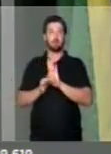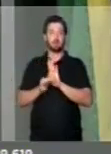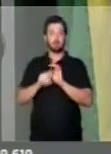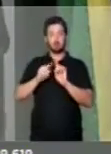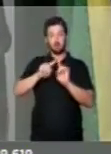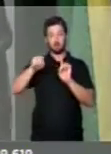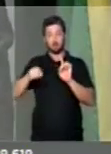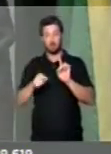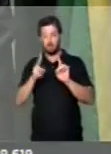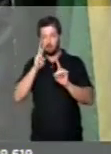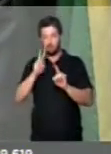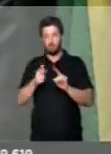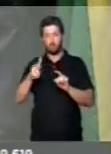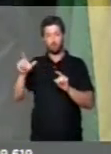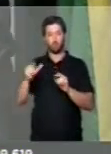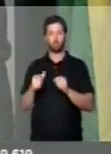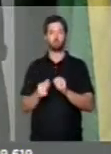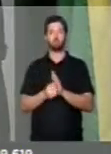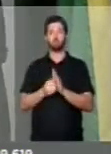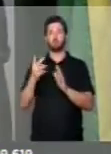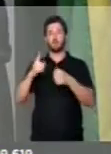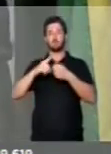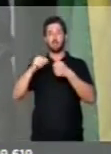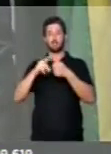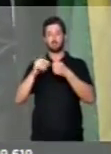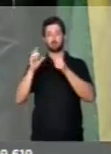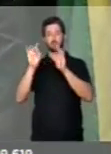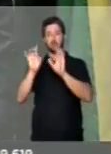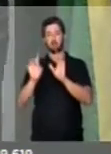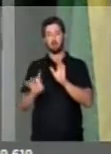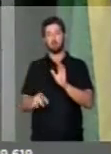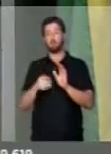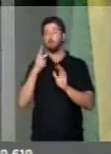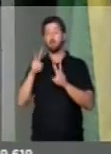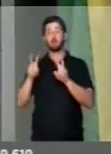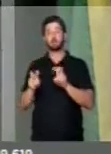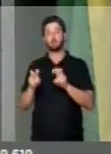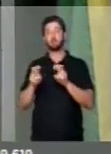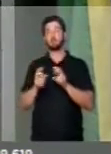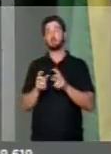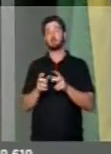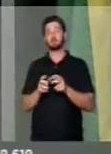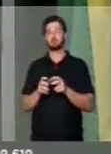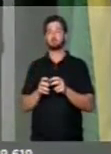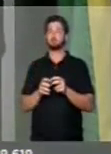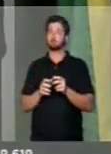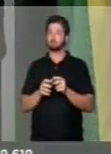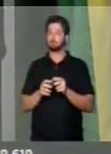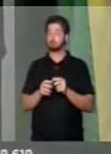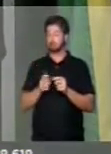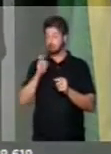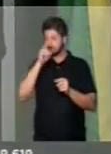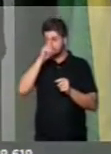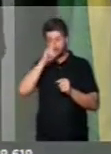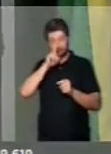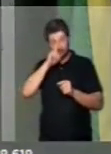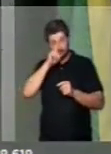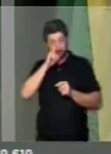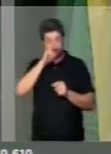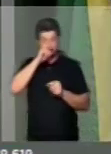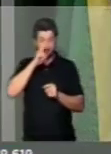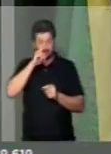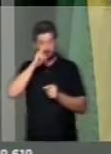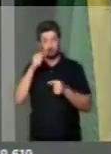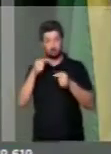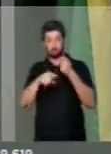seguida, nos deparamos com um outro conjunto de artigos que trata de um tema, no mínimo, delicado e que pode ser compreendido